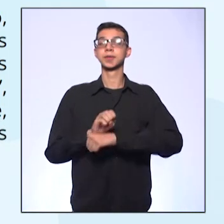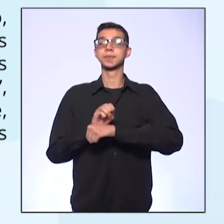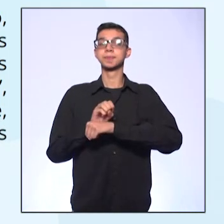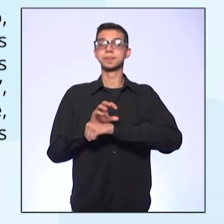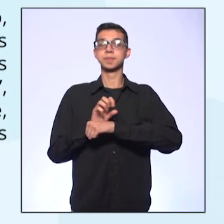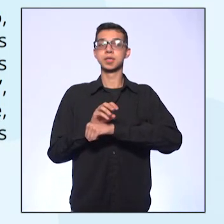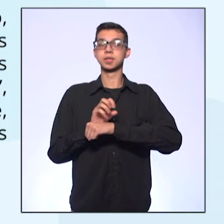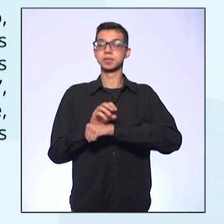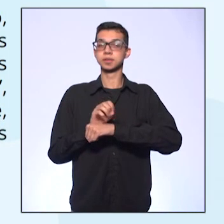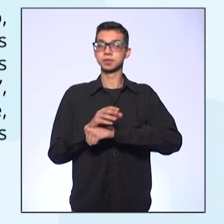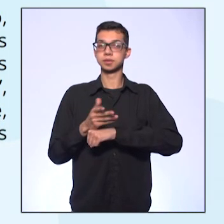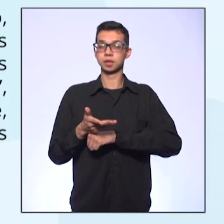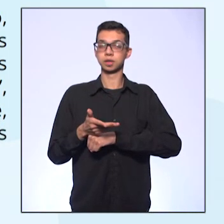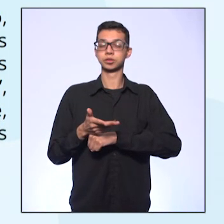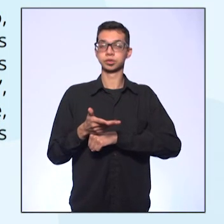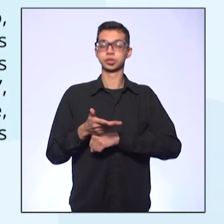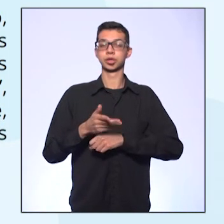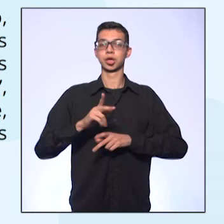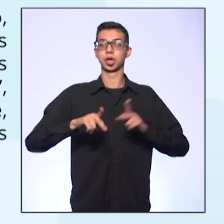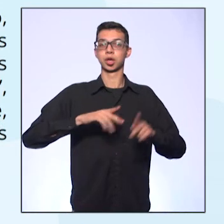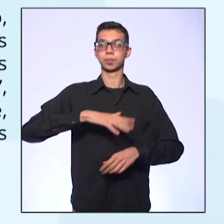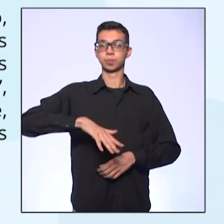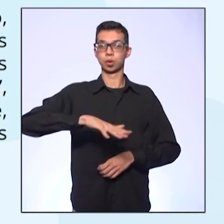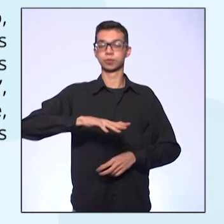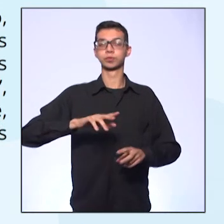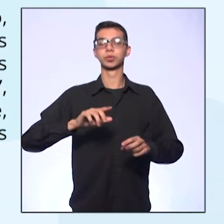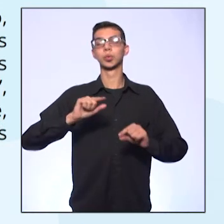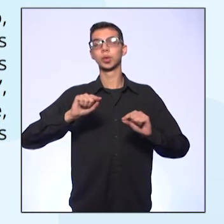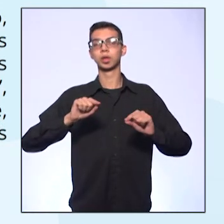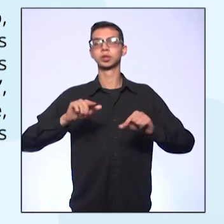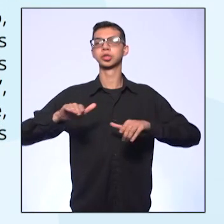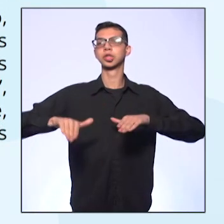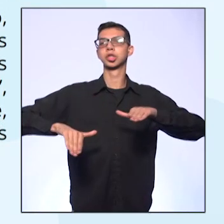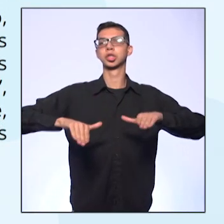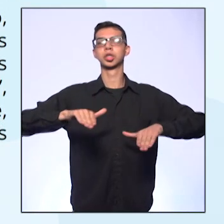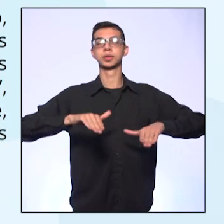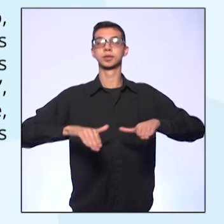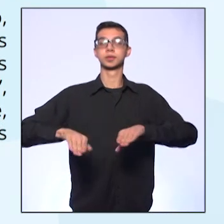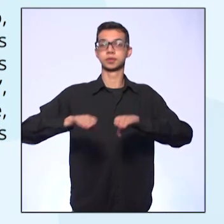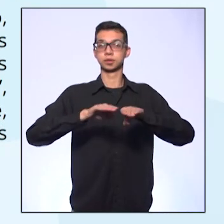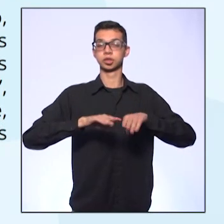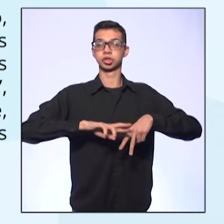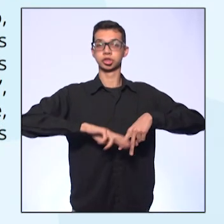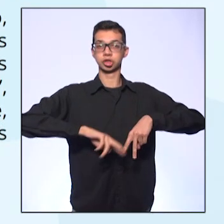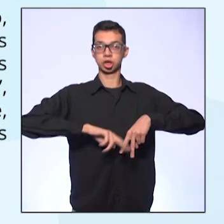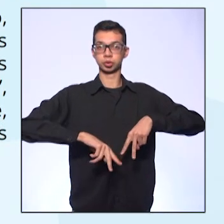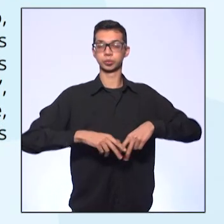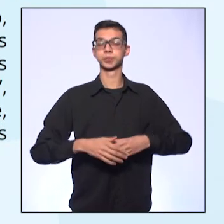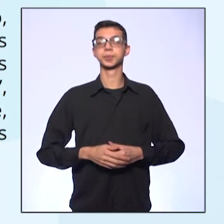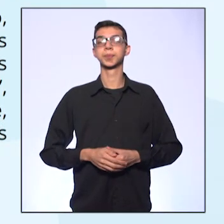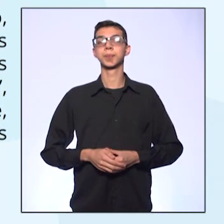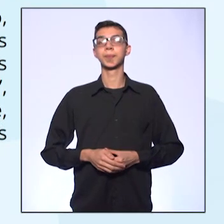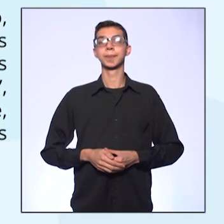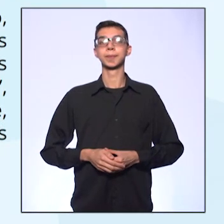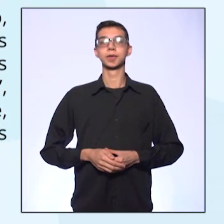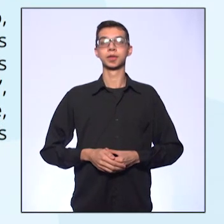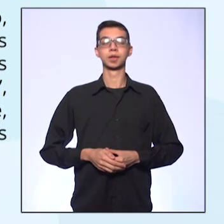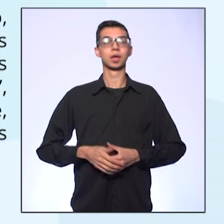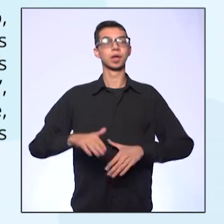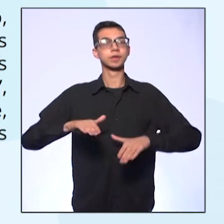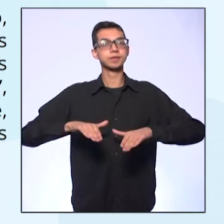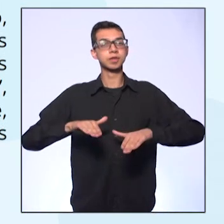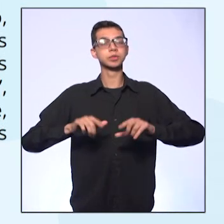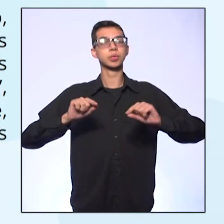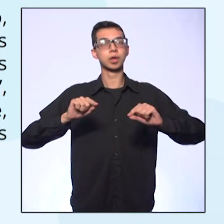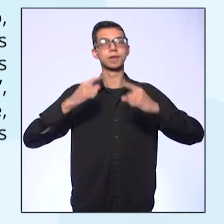positivas sobre equidade de gênero, desafiando estereótipos de gênero e normas sociais nocivas, podem reduzir o risco